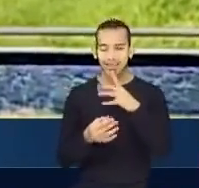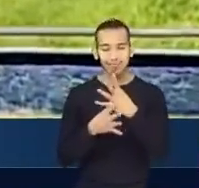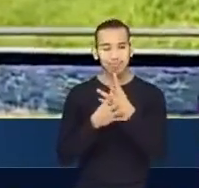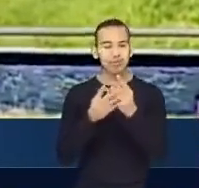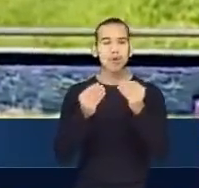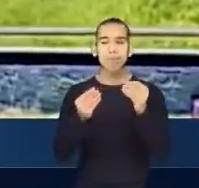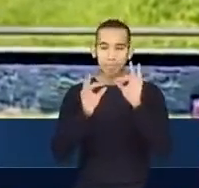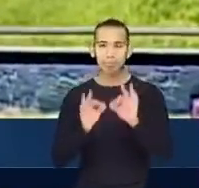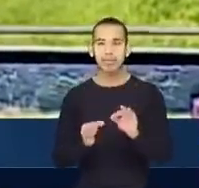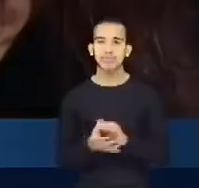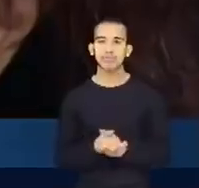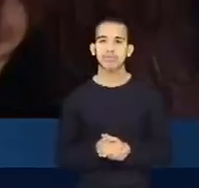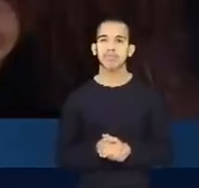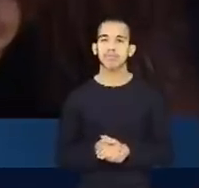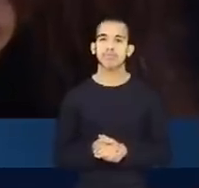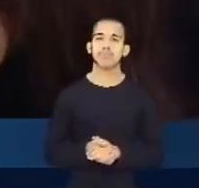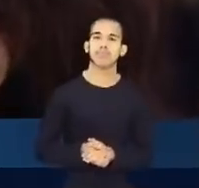desfalecesse mesmo.